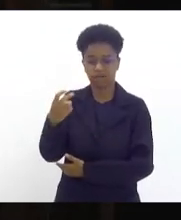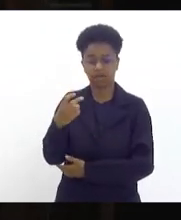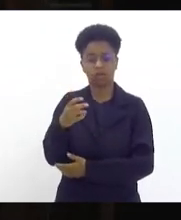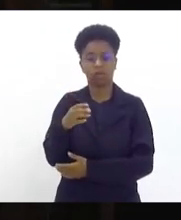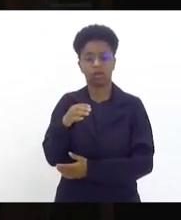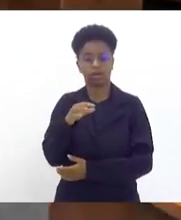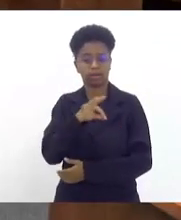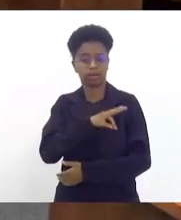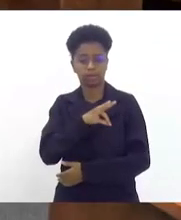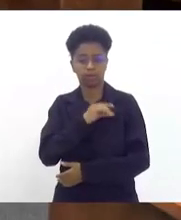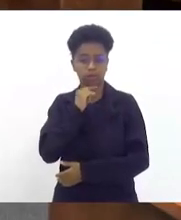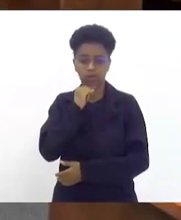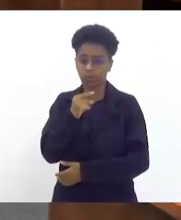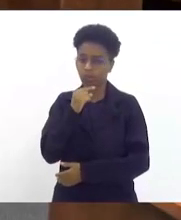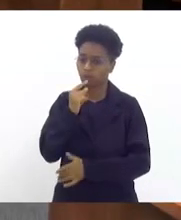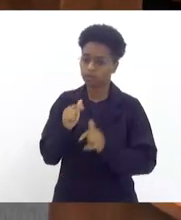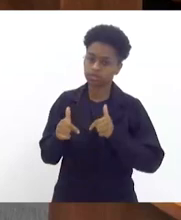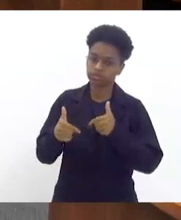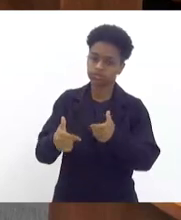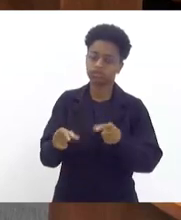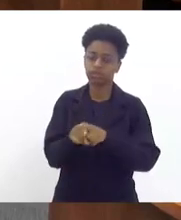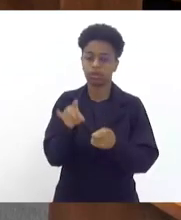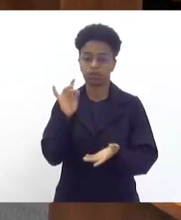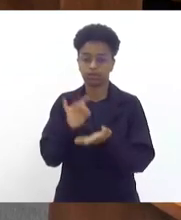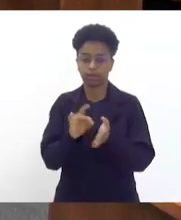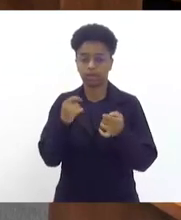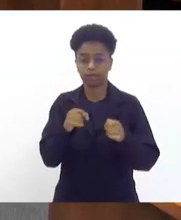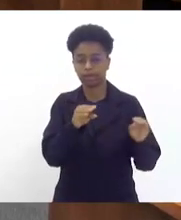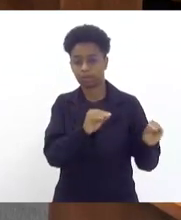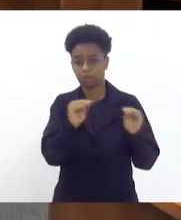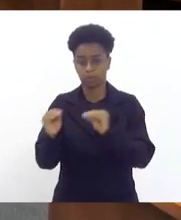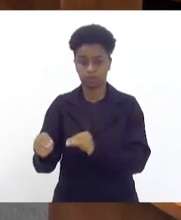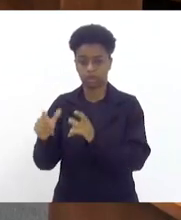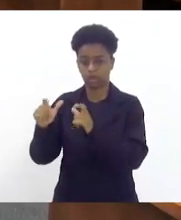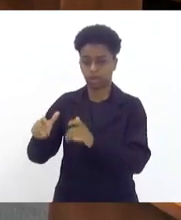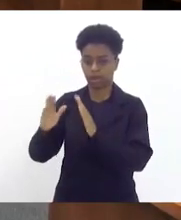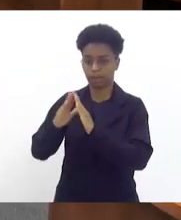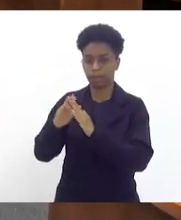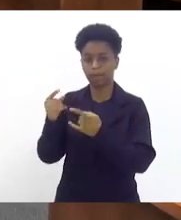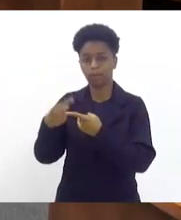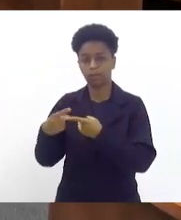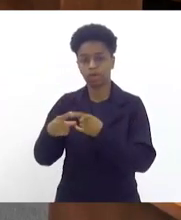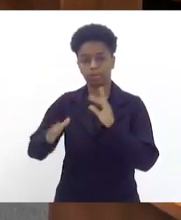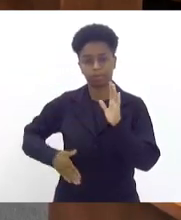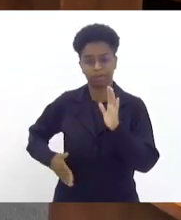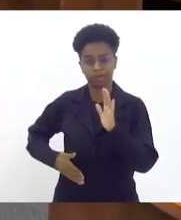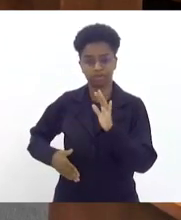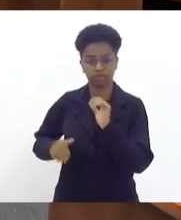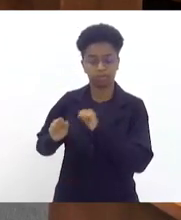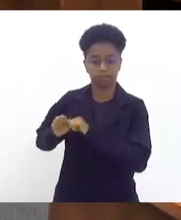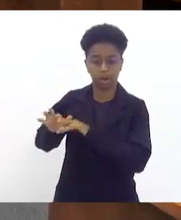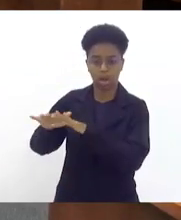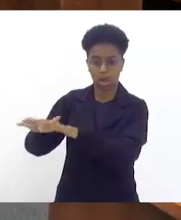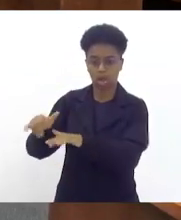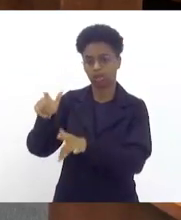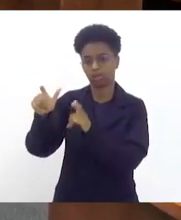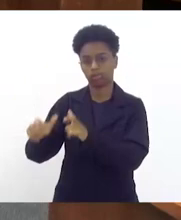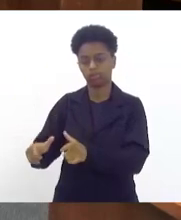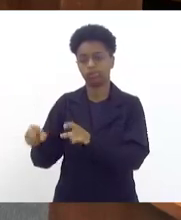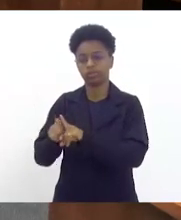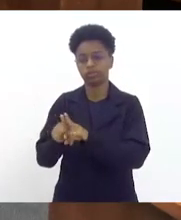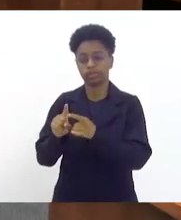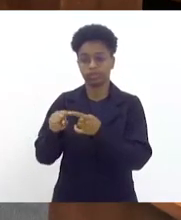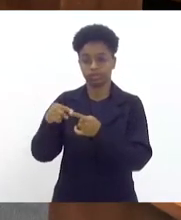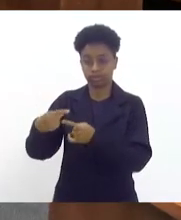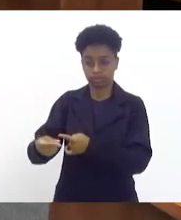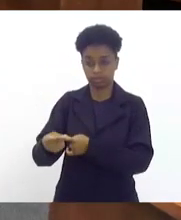não dá sustentação e o oficial teve que se mudar da comunidade porque o tráfico se instalou ali dali do Martins para cá depois que a Priscila